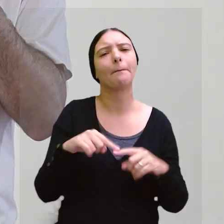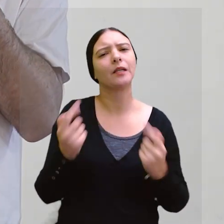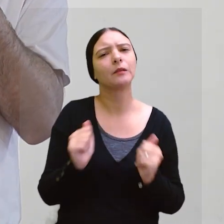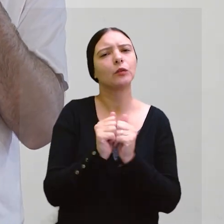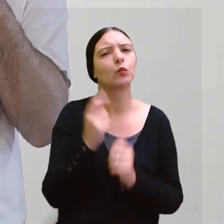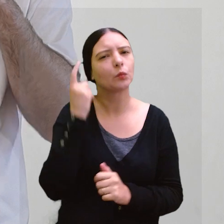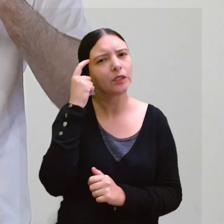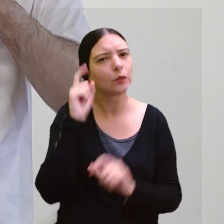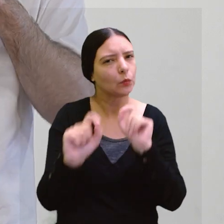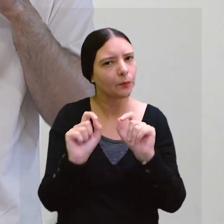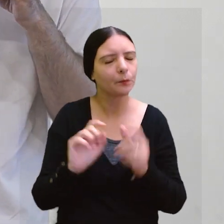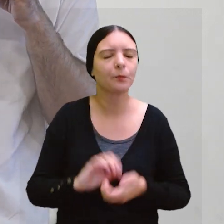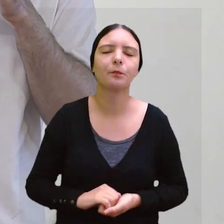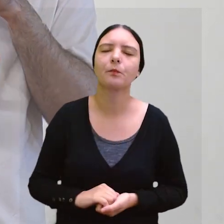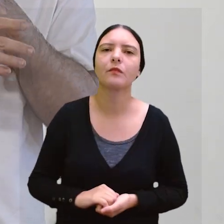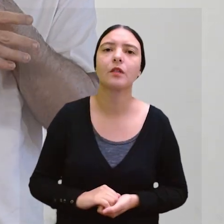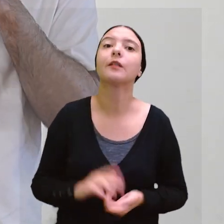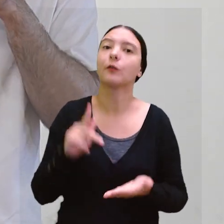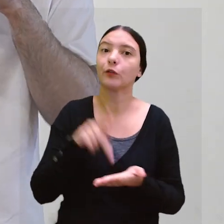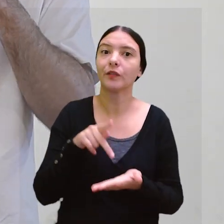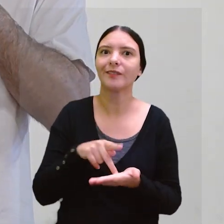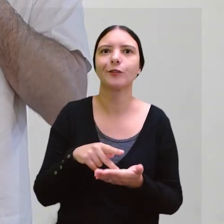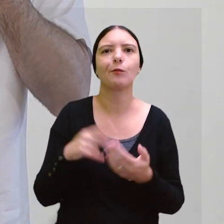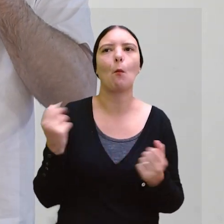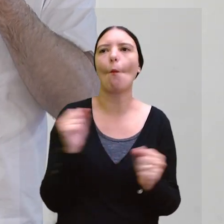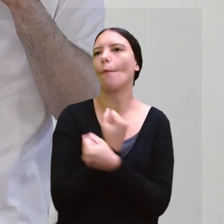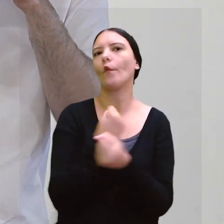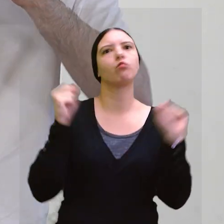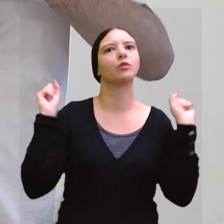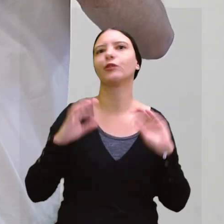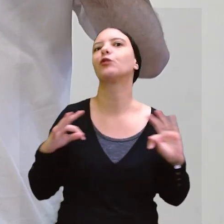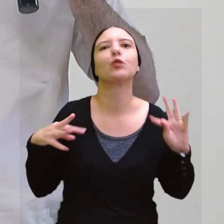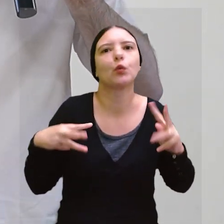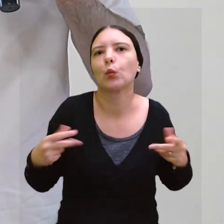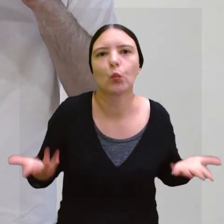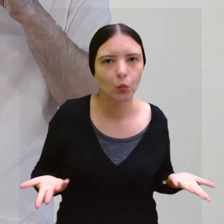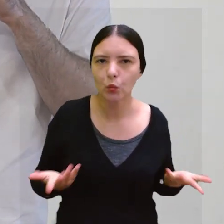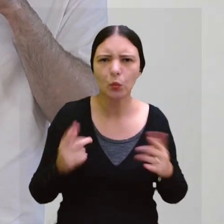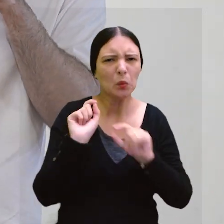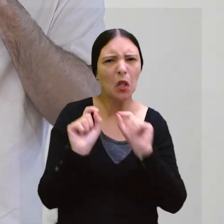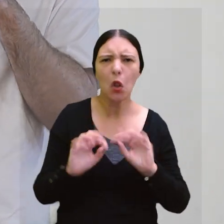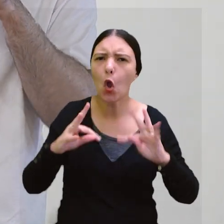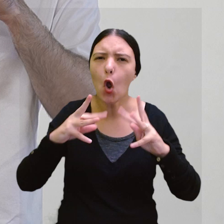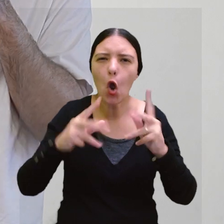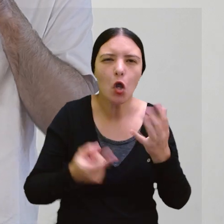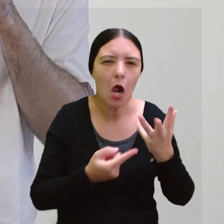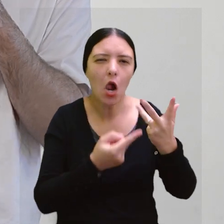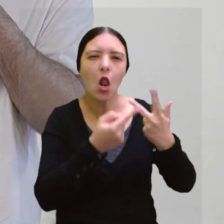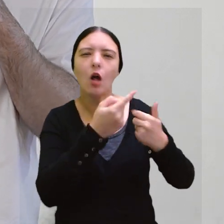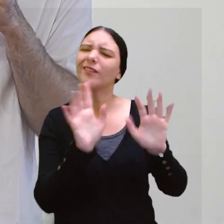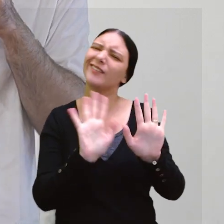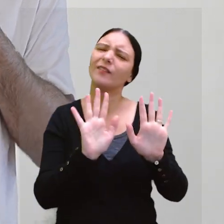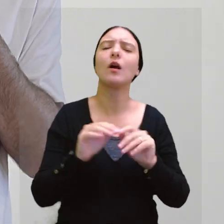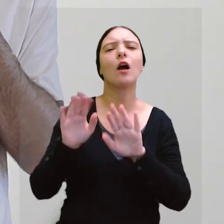vocês algumas razões, tá? Então, de fato, vai ser impossível falar todas, né? Todos os motivos, não, mas alguns. Vamos pensar